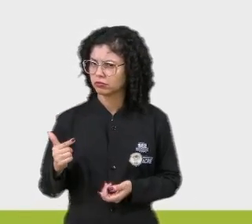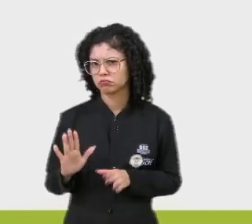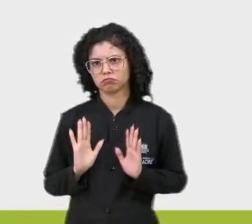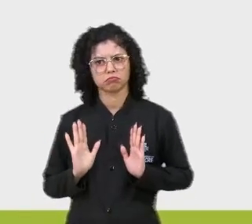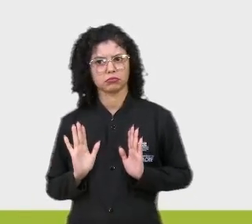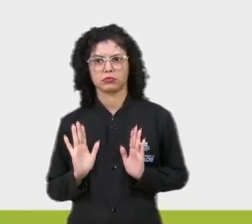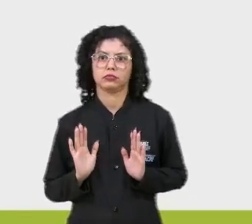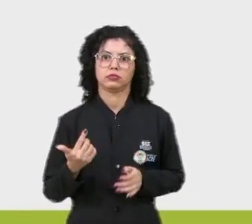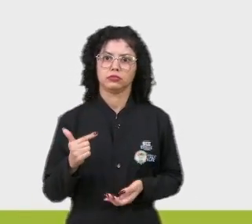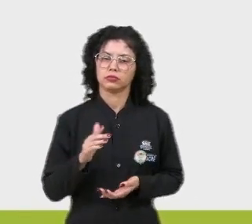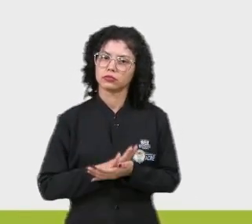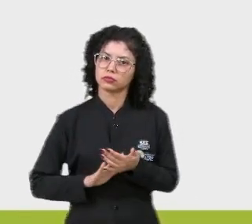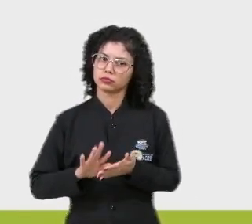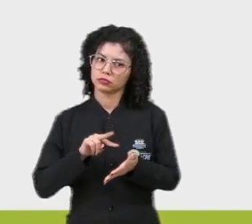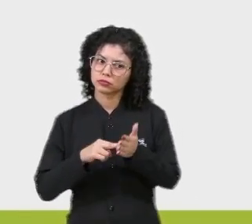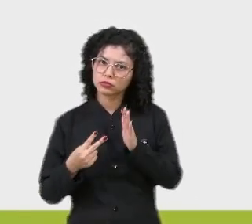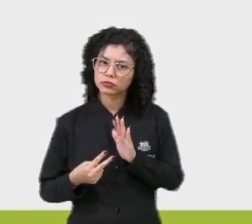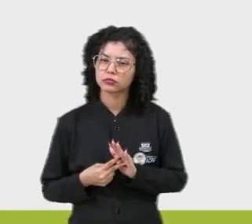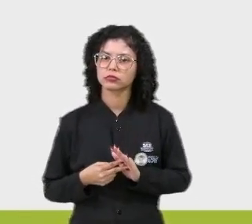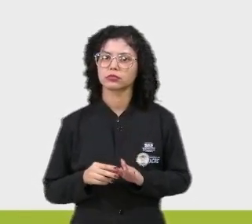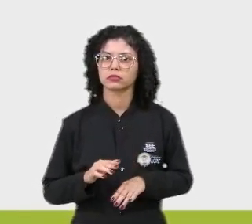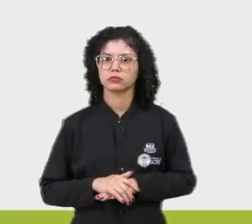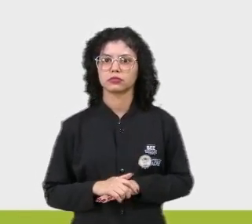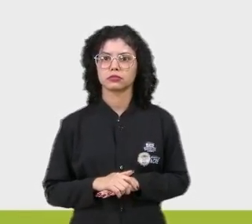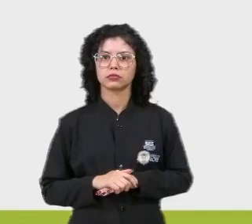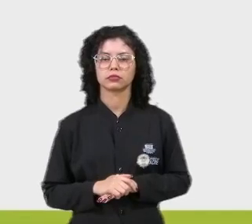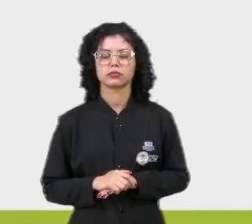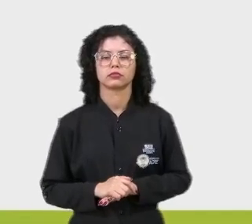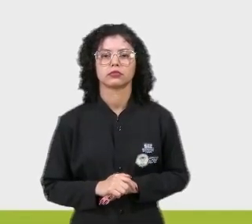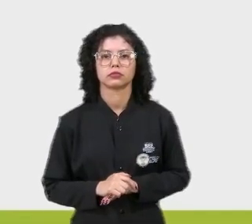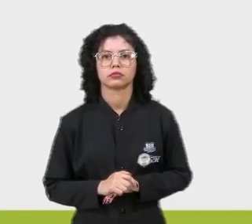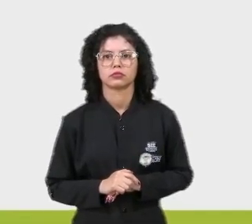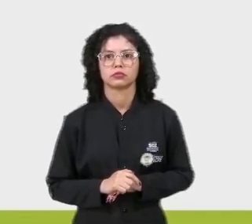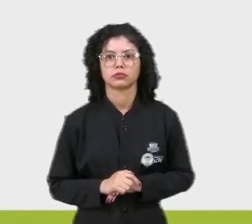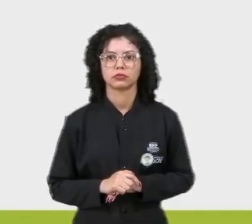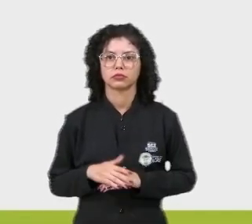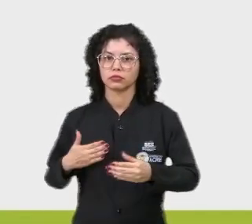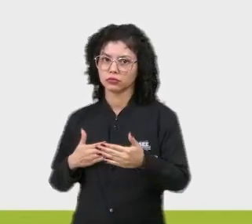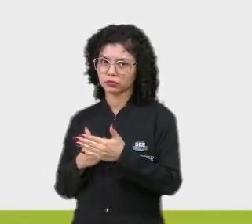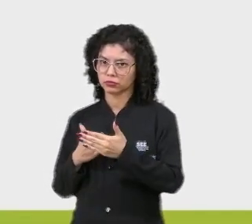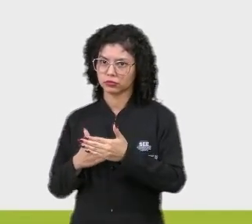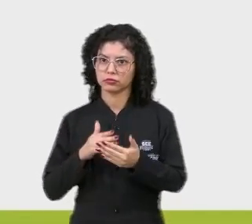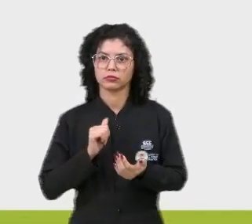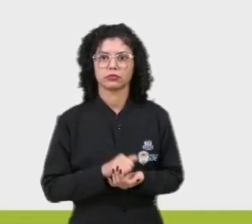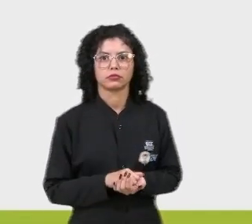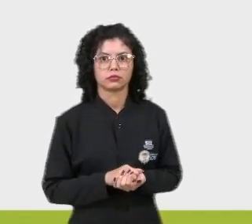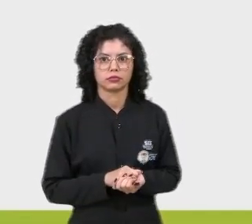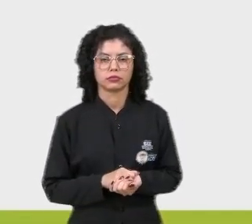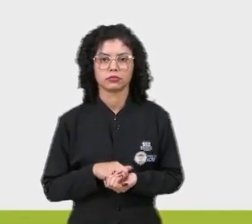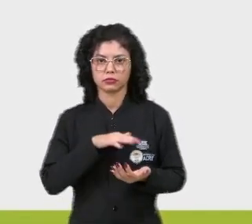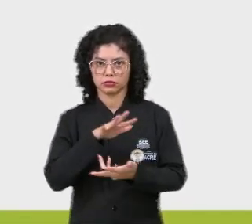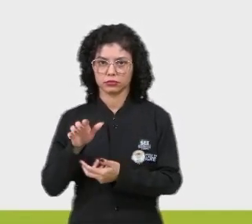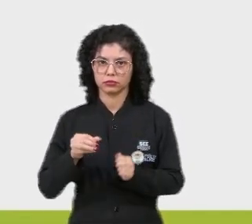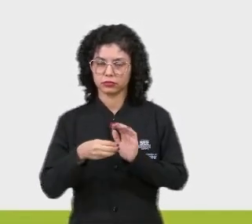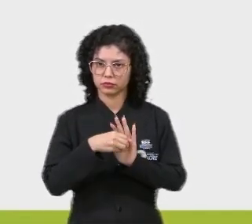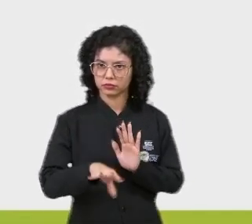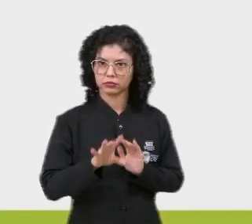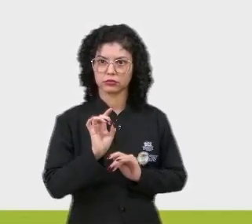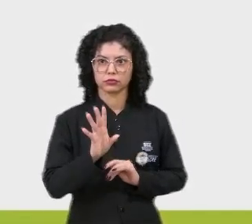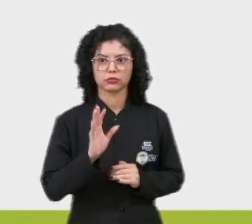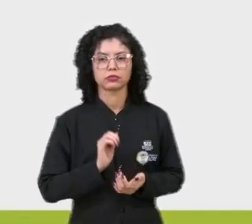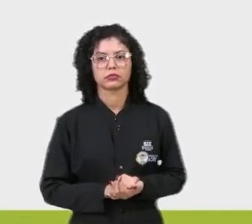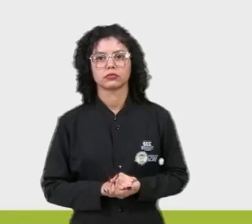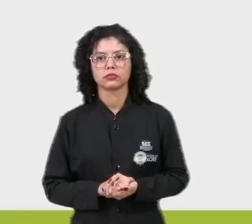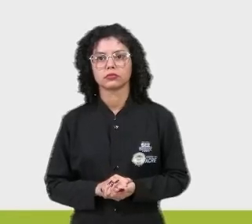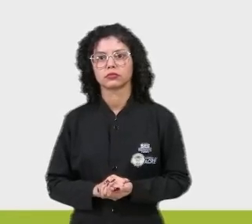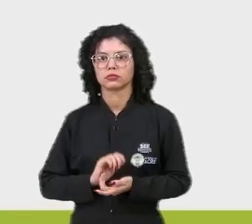né gente nós não temos essa essa essa limitação de o mundo virtual ser apenas o mundo